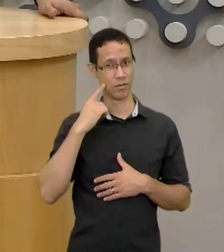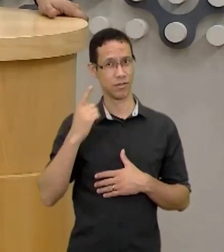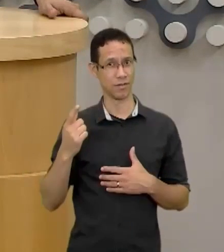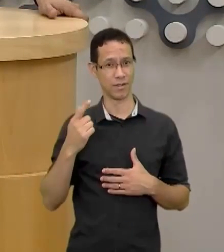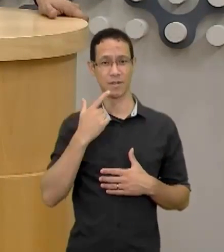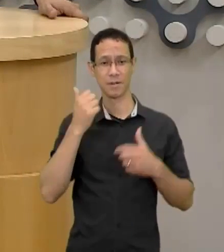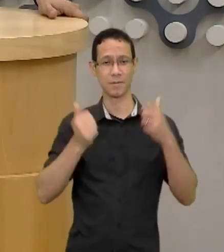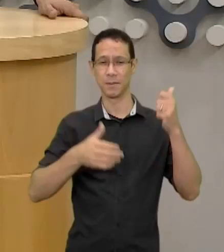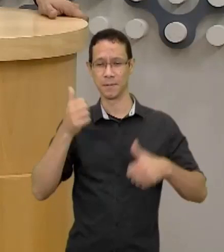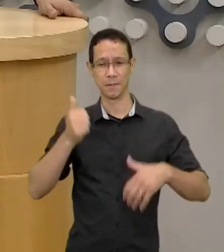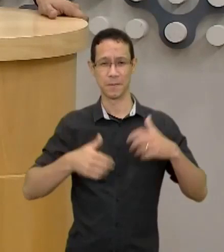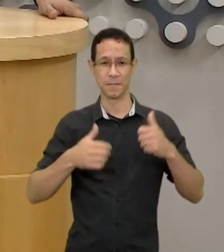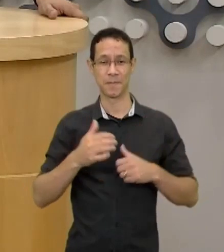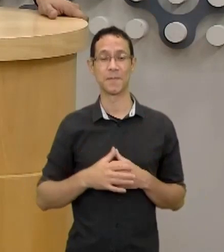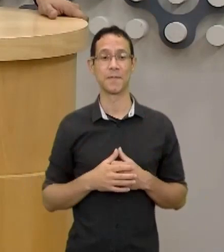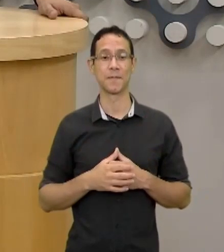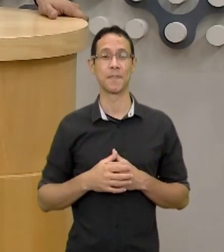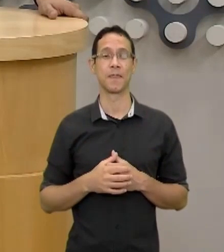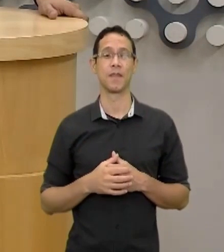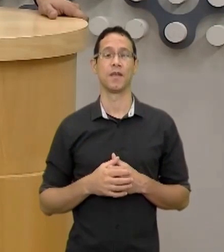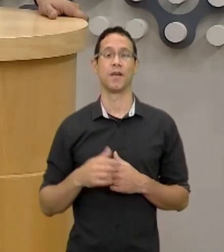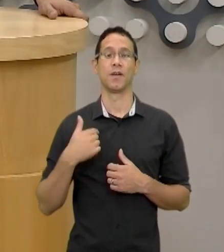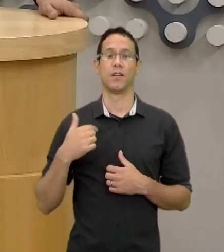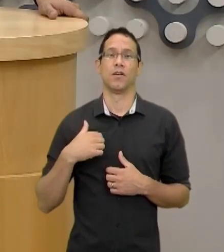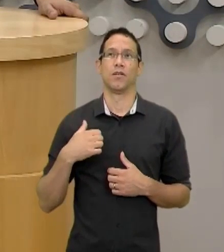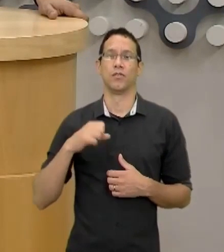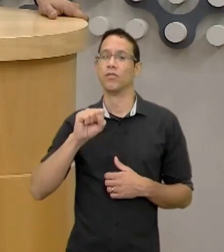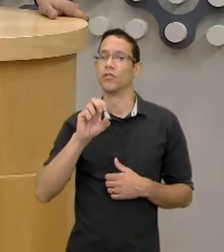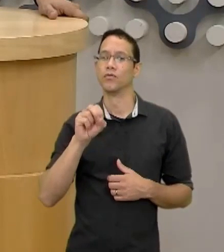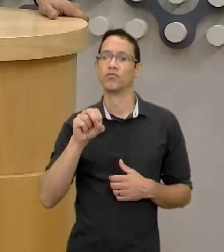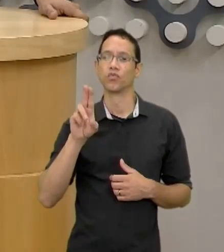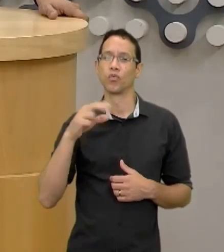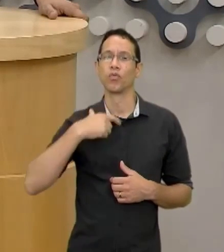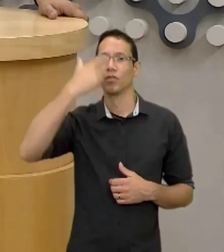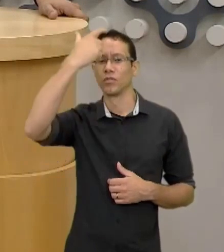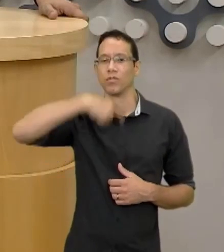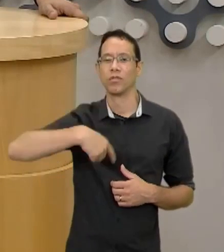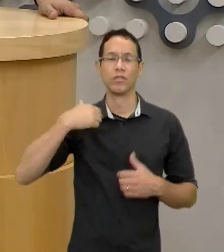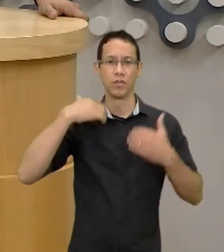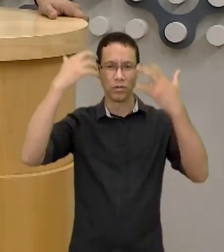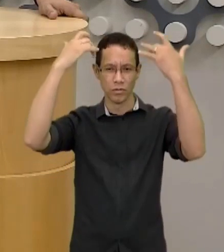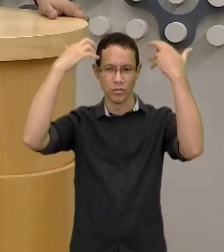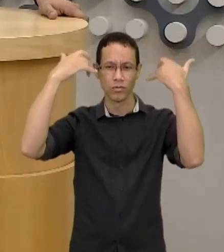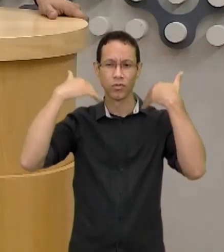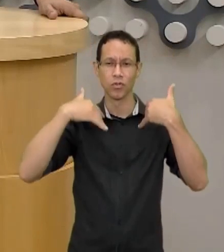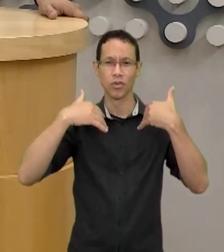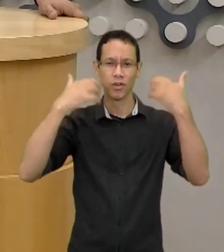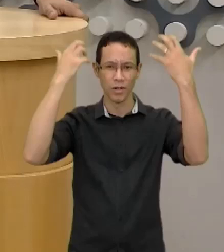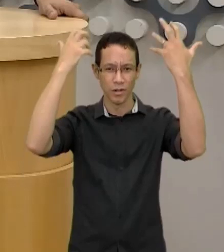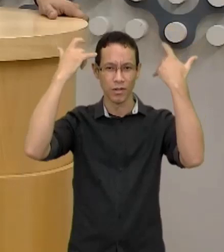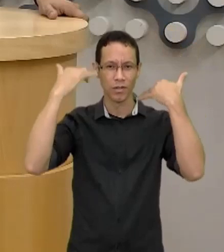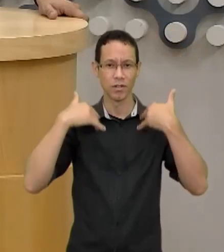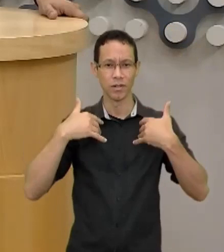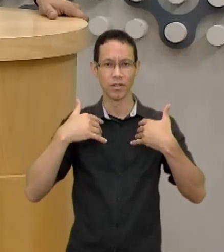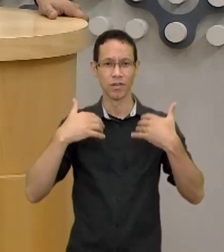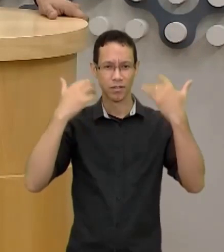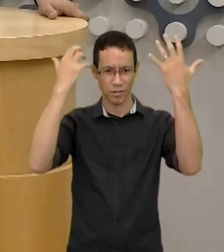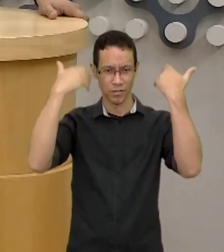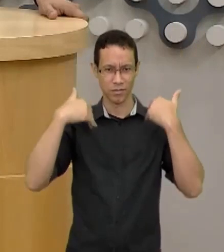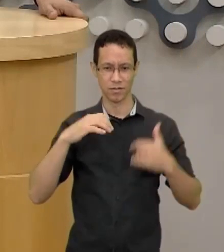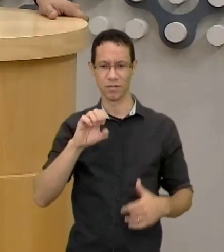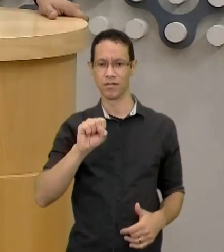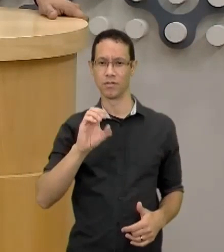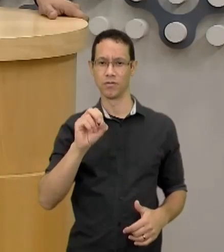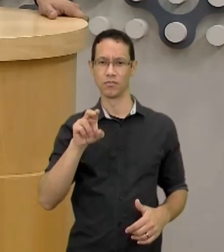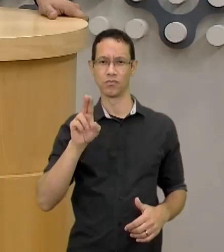produtora. Eu sou... Como que é quando eu tô suando? Você tá suando, se sua. Eu suo. Eu não sou.